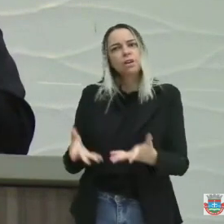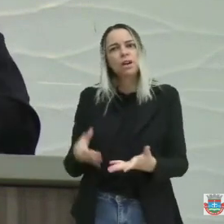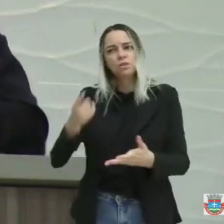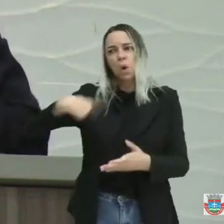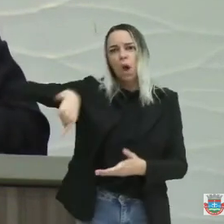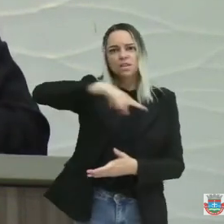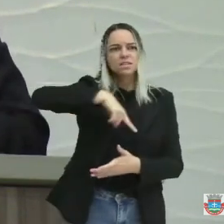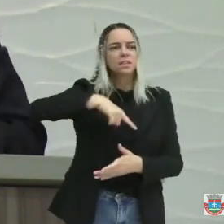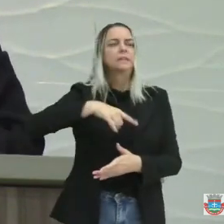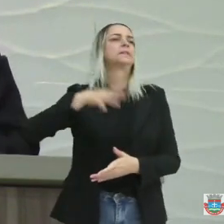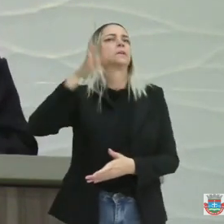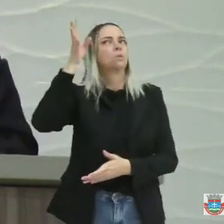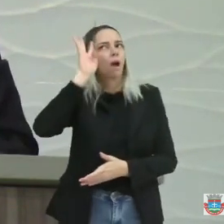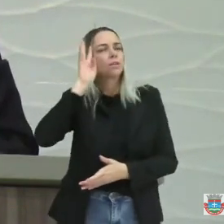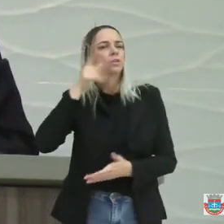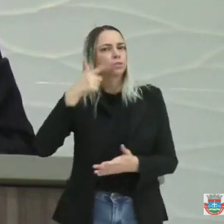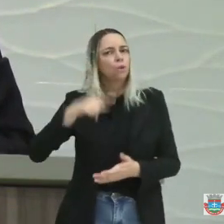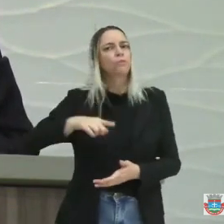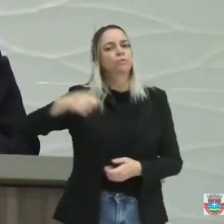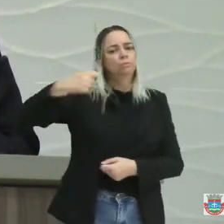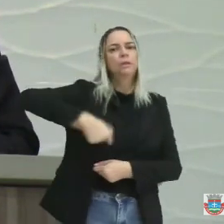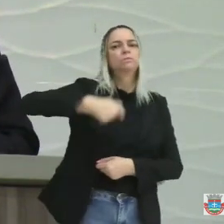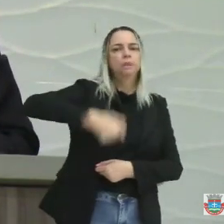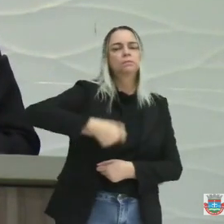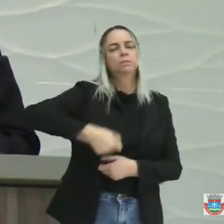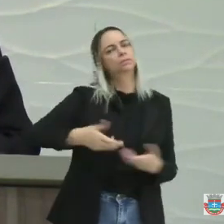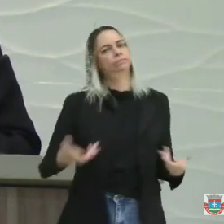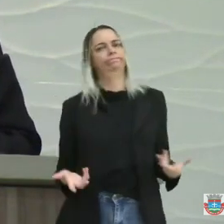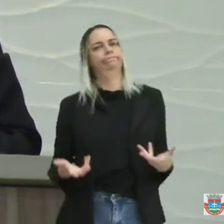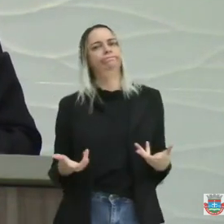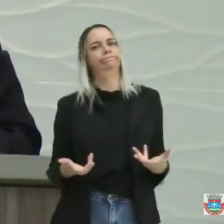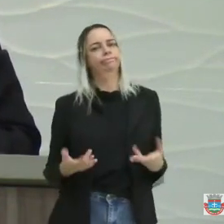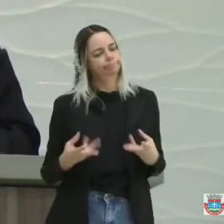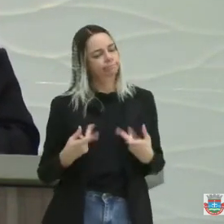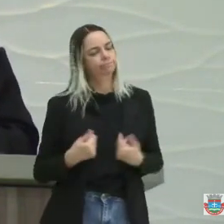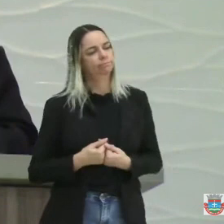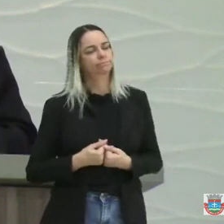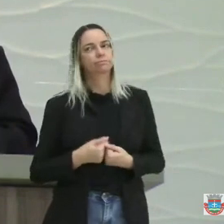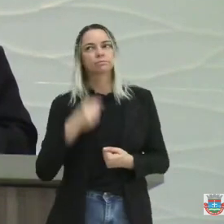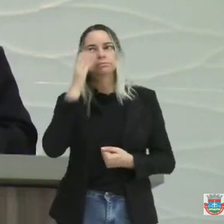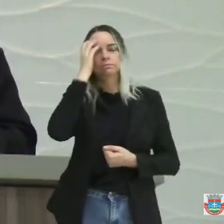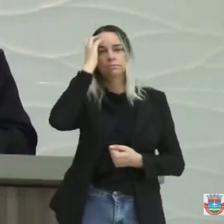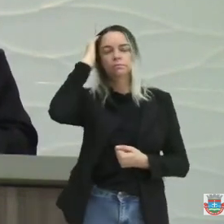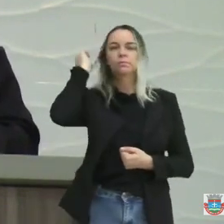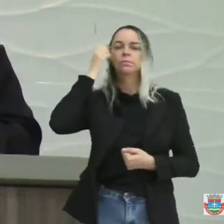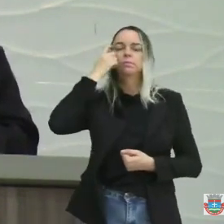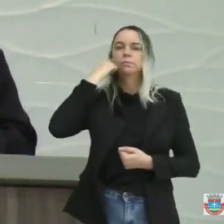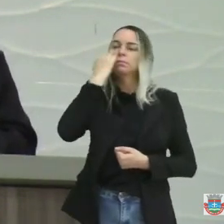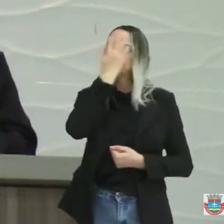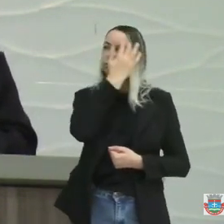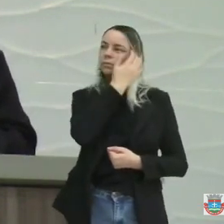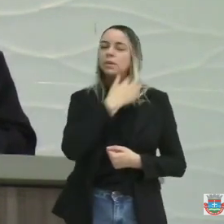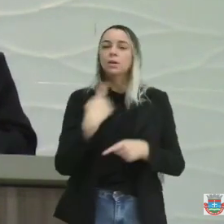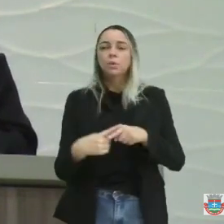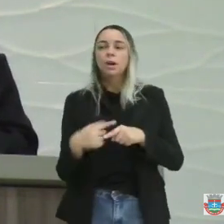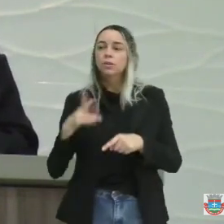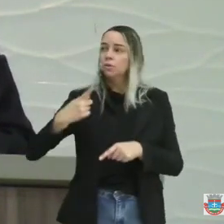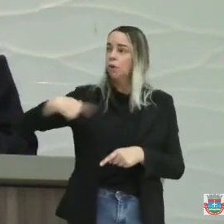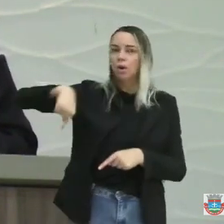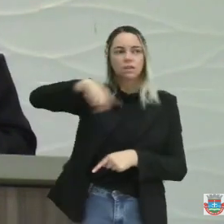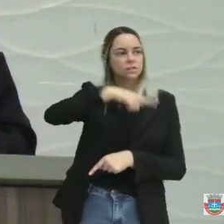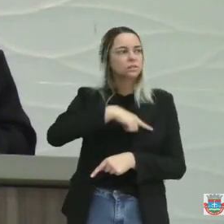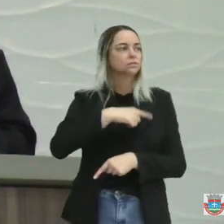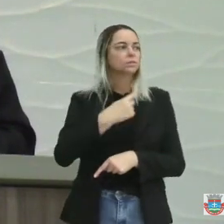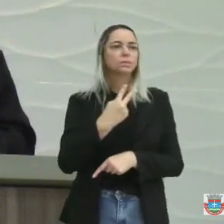nas quarta-feira fazendo cobrança? Não é? Porque a gente, quando cobra aqui,